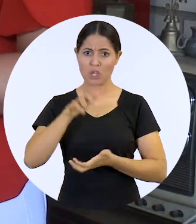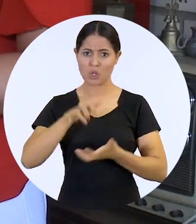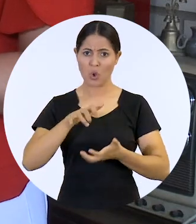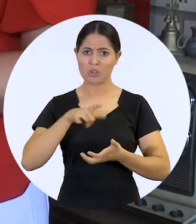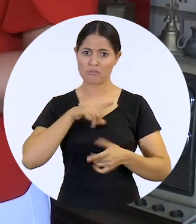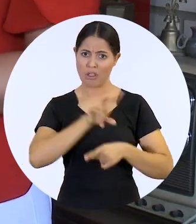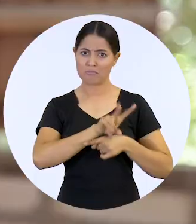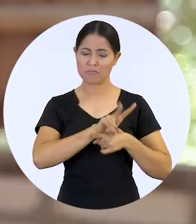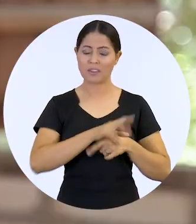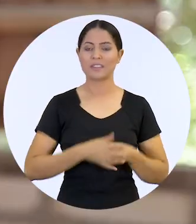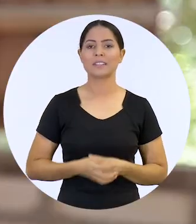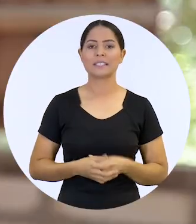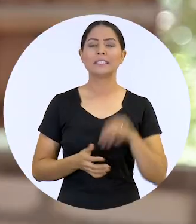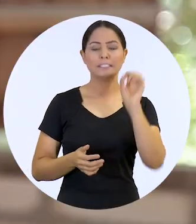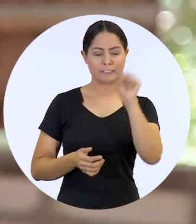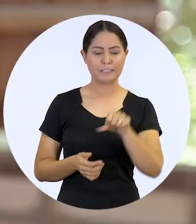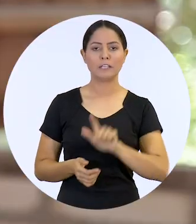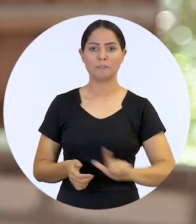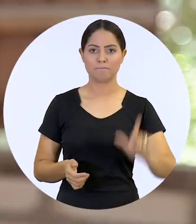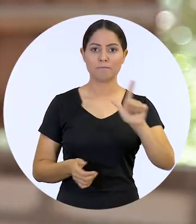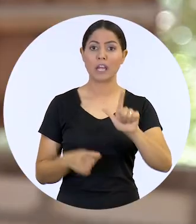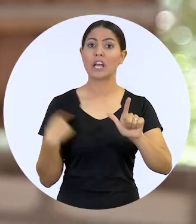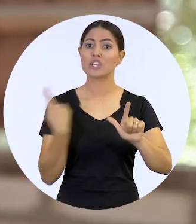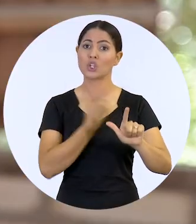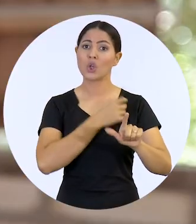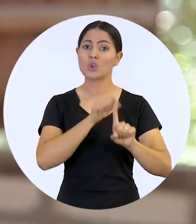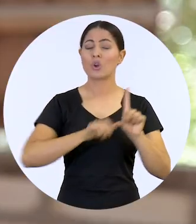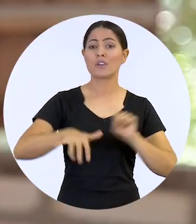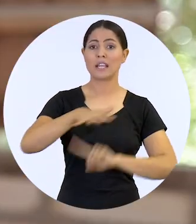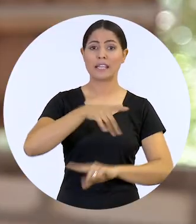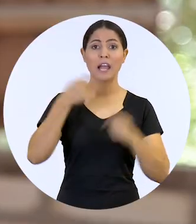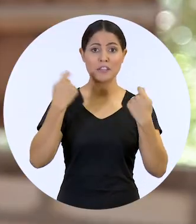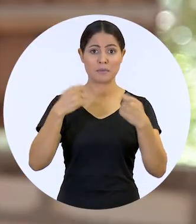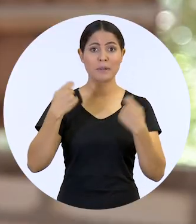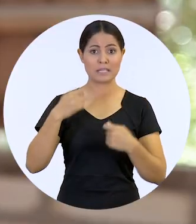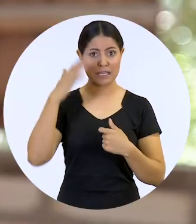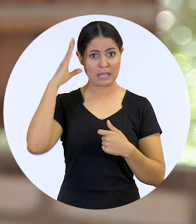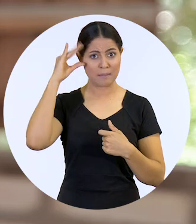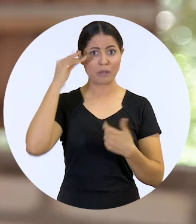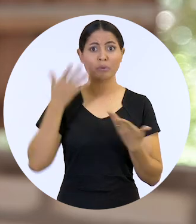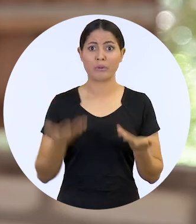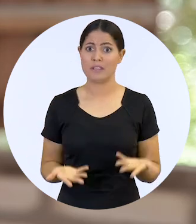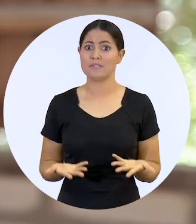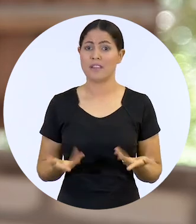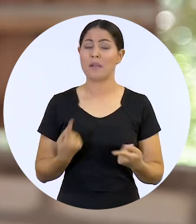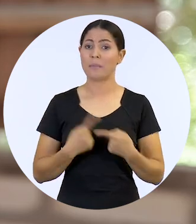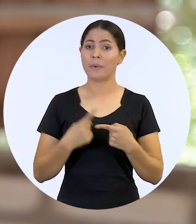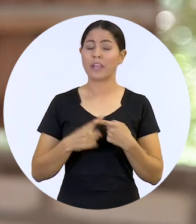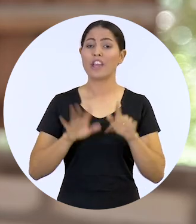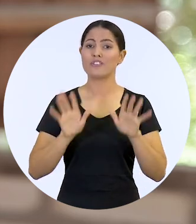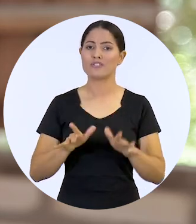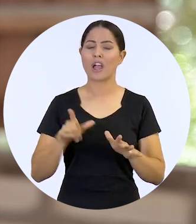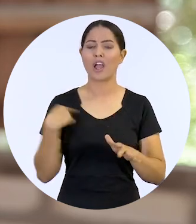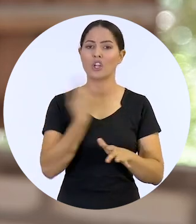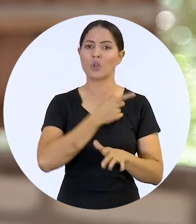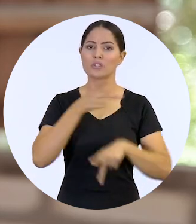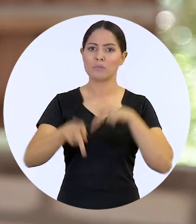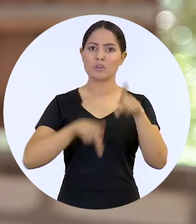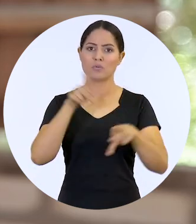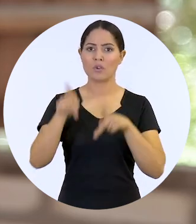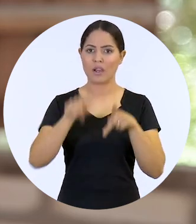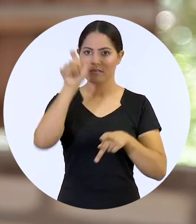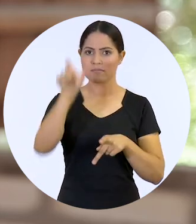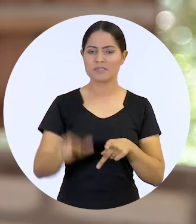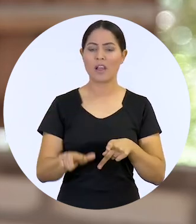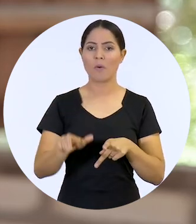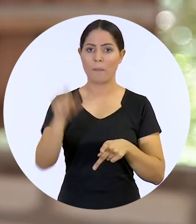dúvida. Aliás, né, Natália, isso é uma coisa que a gente tem que amadurecer como sociedade, já que estamos amadurecendo como envelhecimento muito rápido